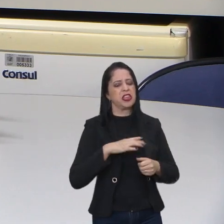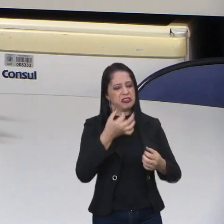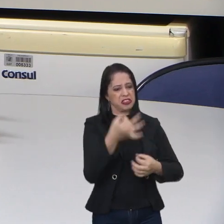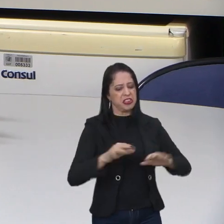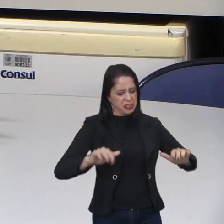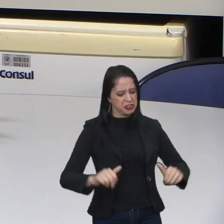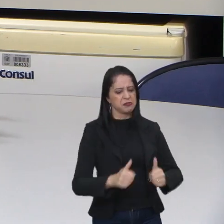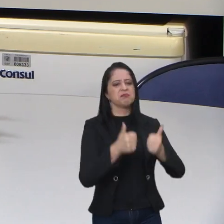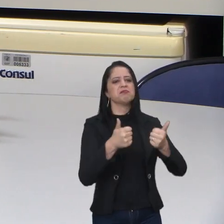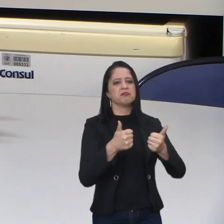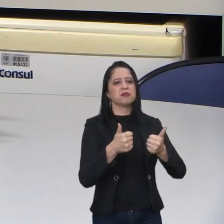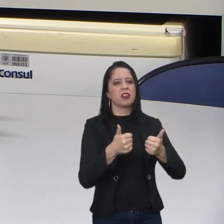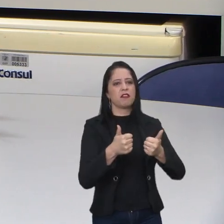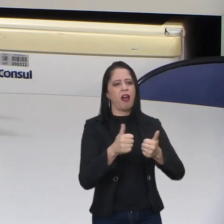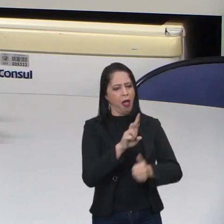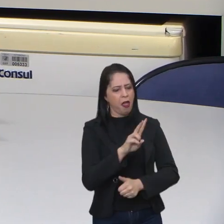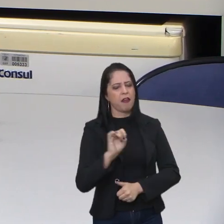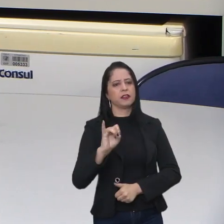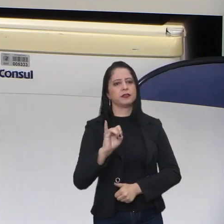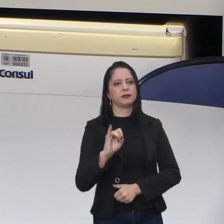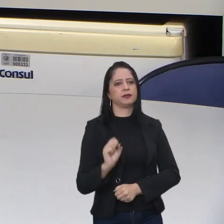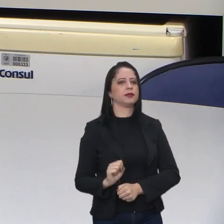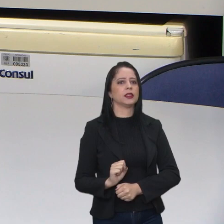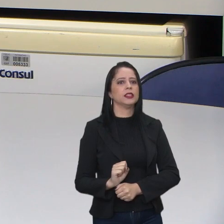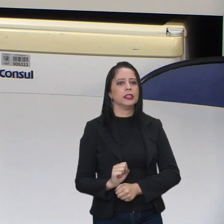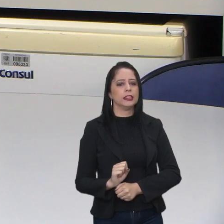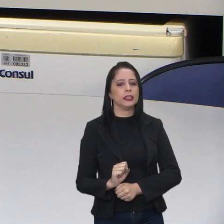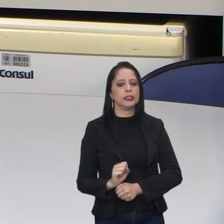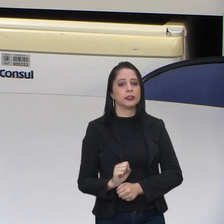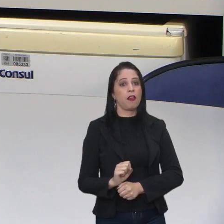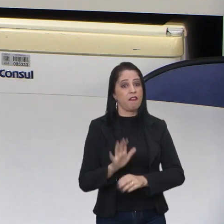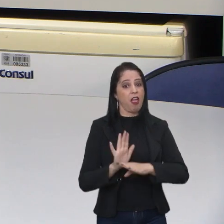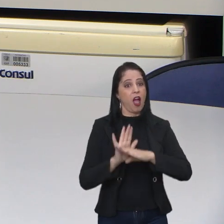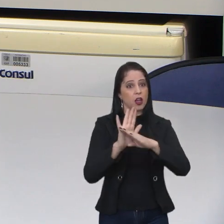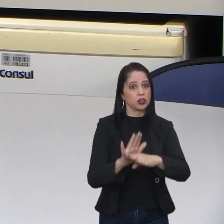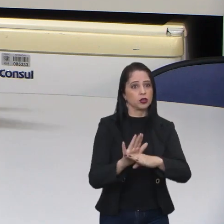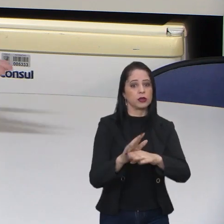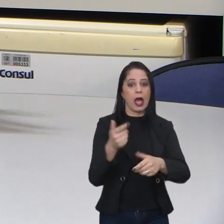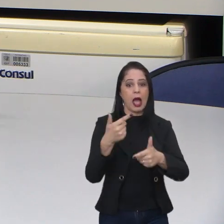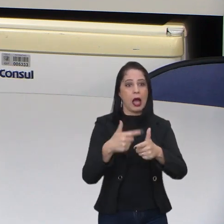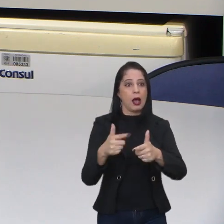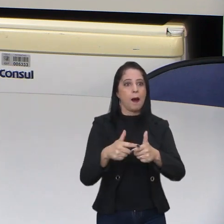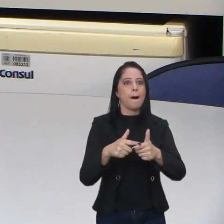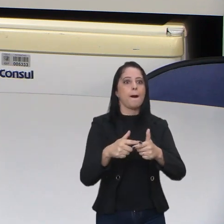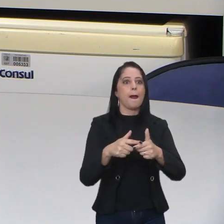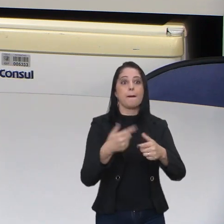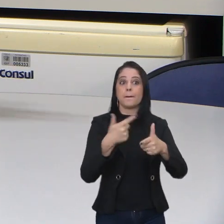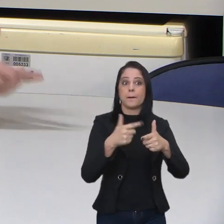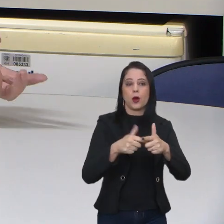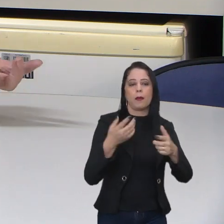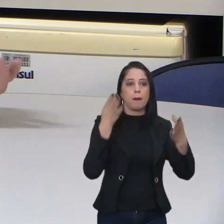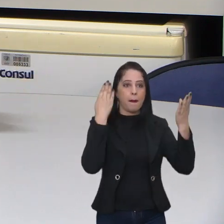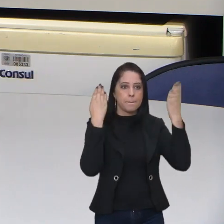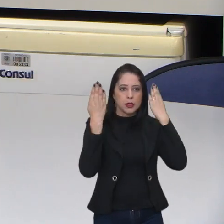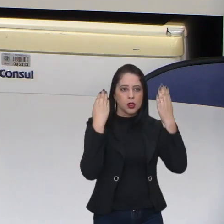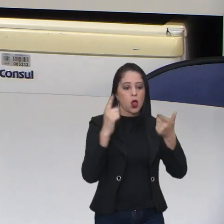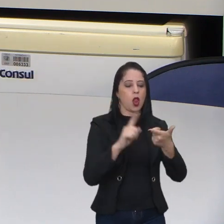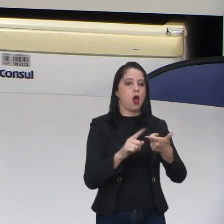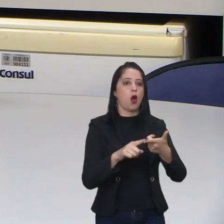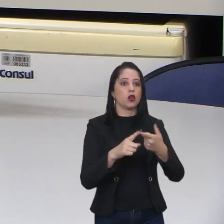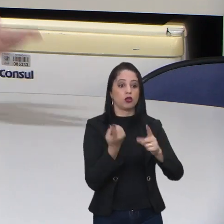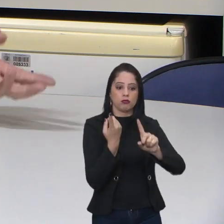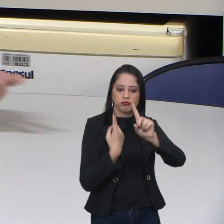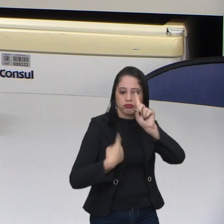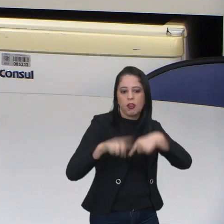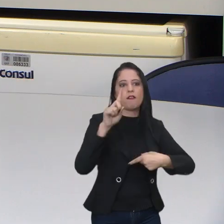vai trazer um grande benefício grande benefício não só falar mas também no psicológico dessas